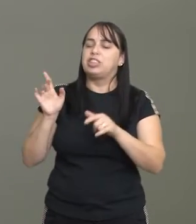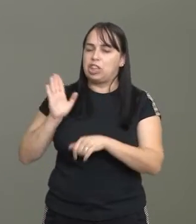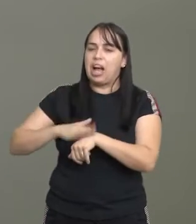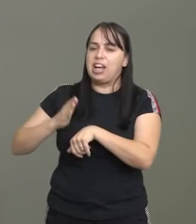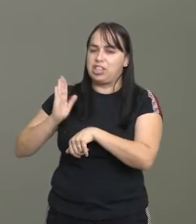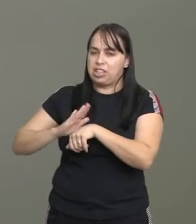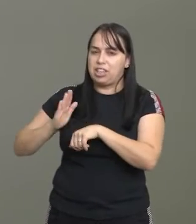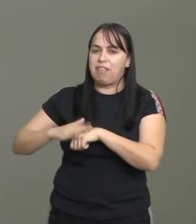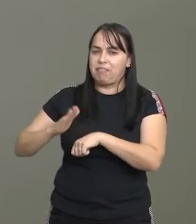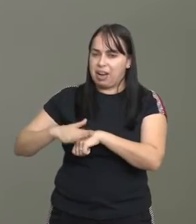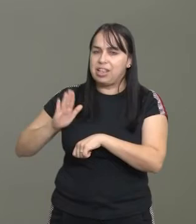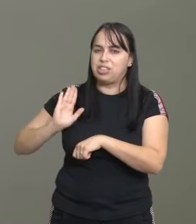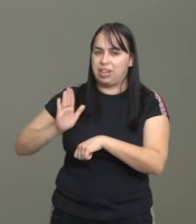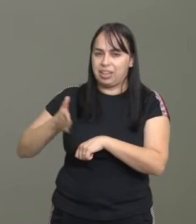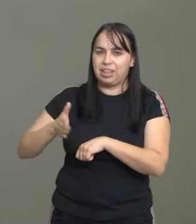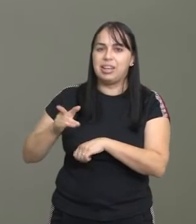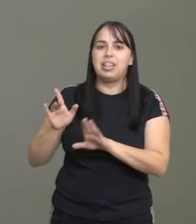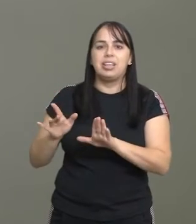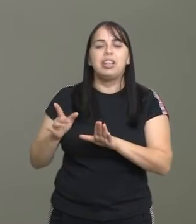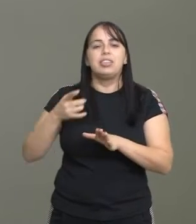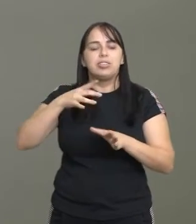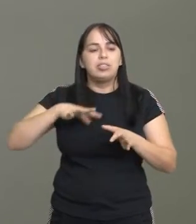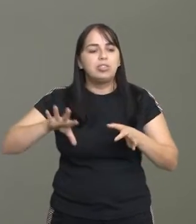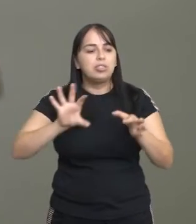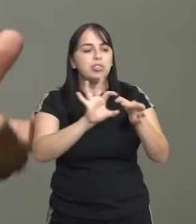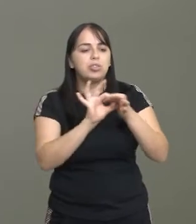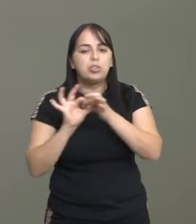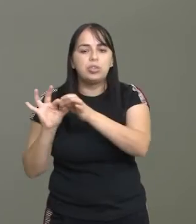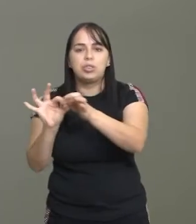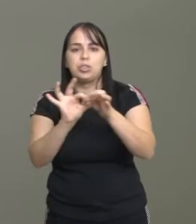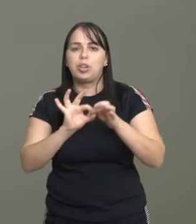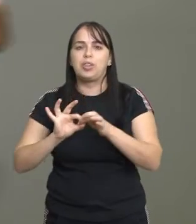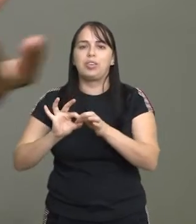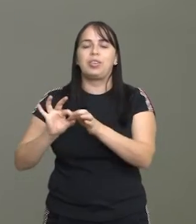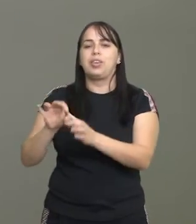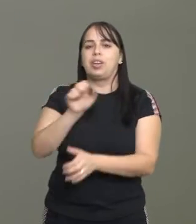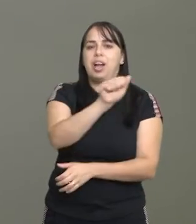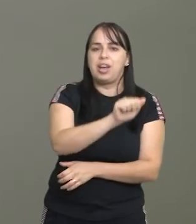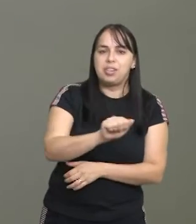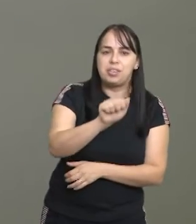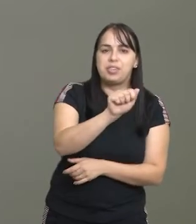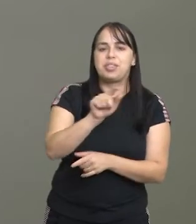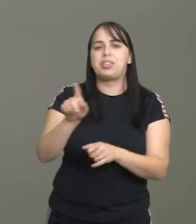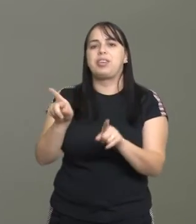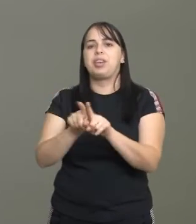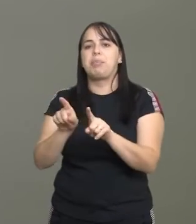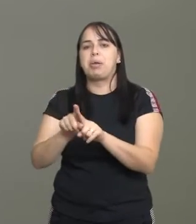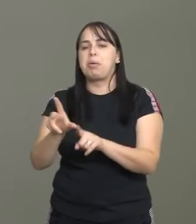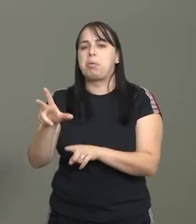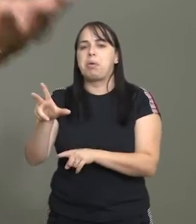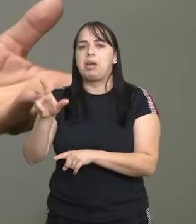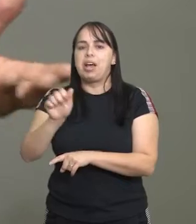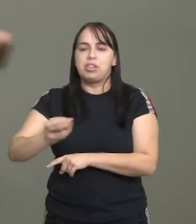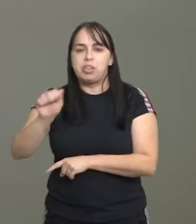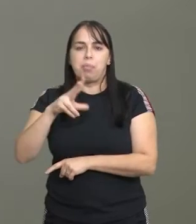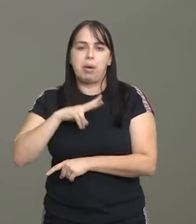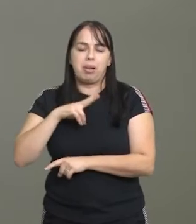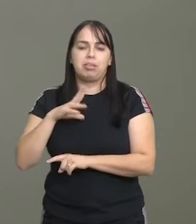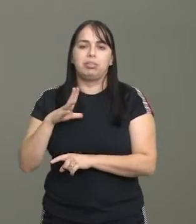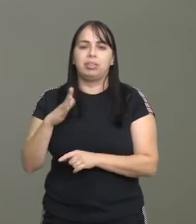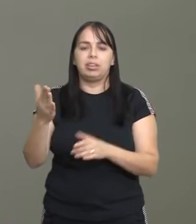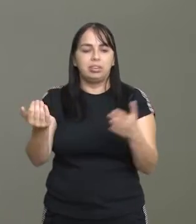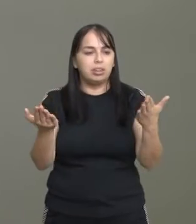públicas, de criar leis, e ela tem feito isso. E a gente tem que fazer isso junto com todas as entidades da nossa sociedade, tanto pública